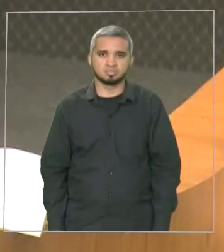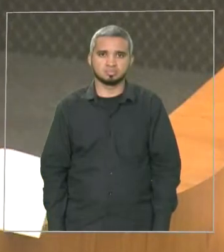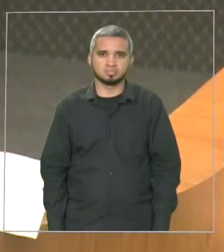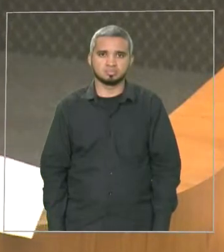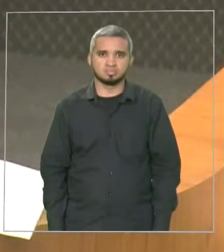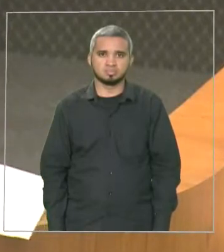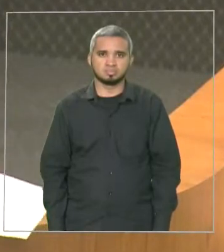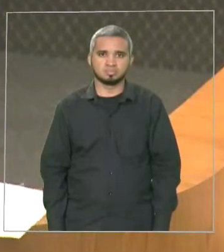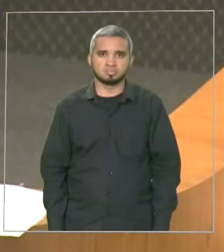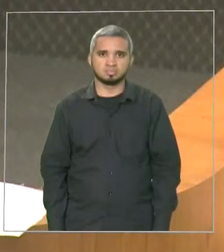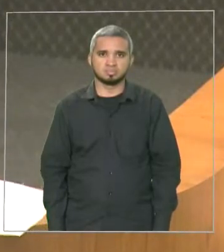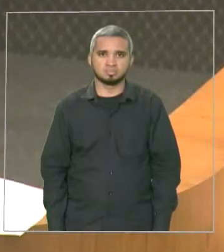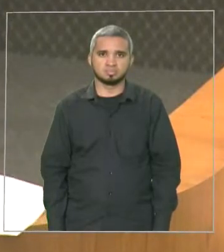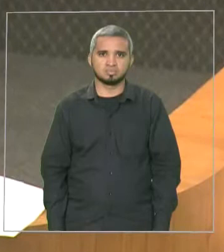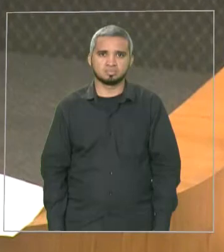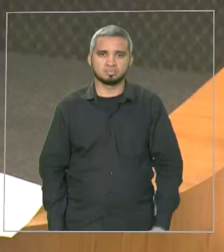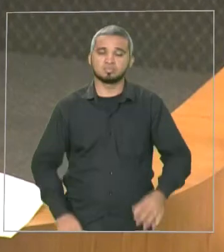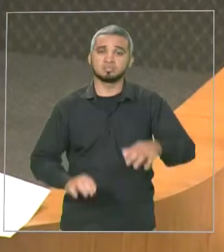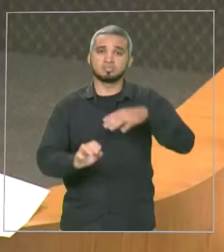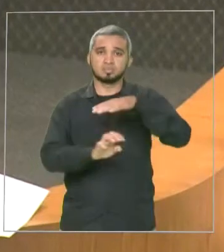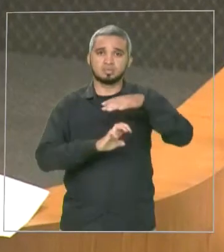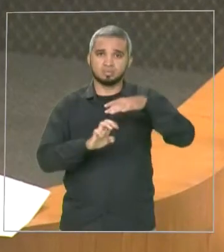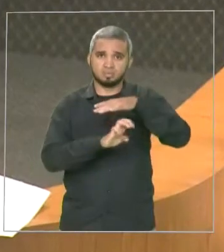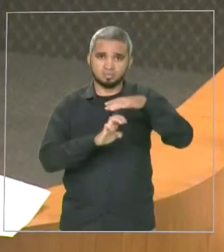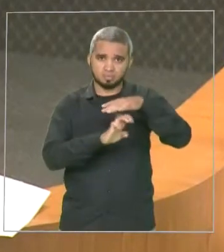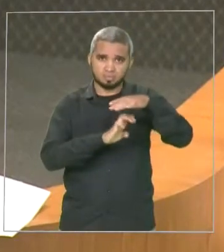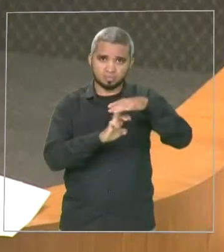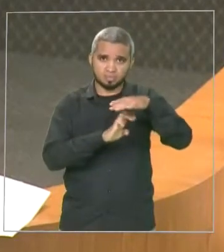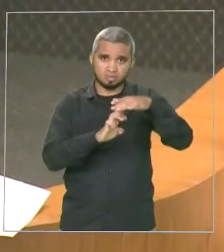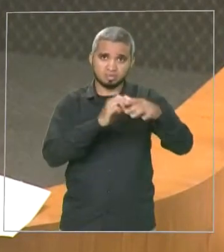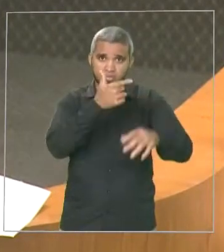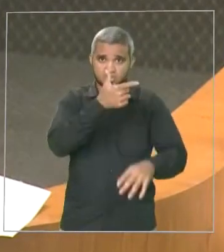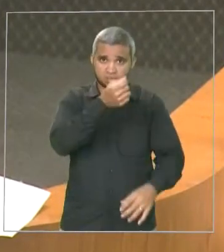que trabalham com serviços hospitalares,